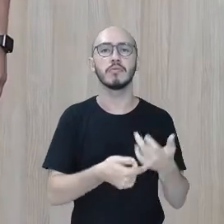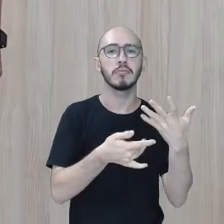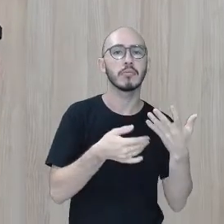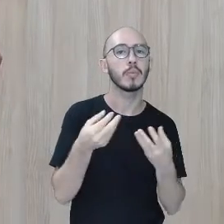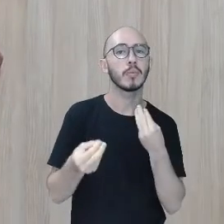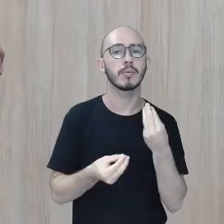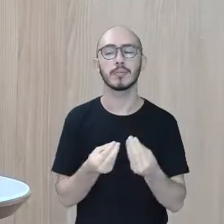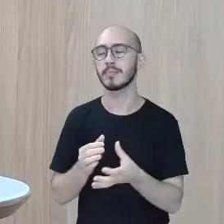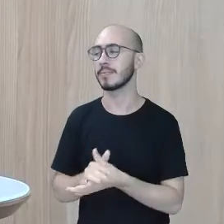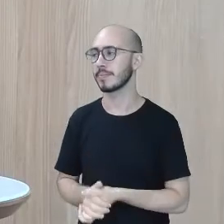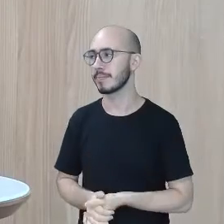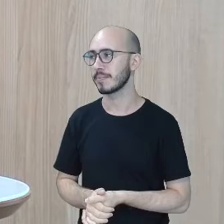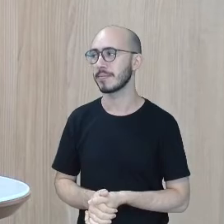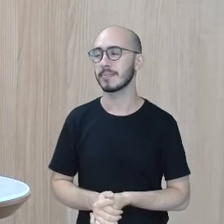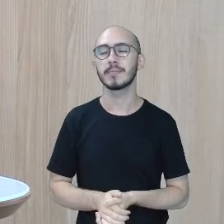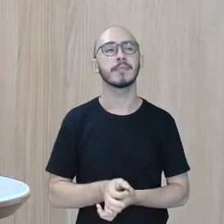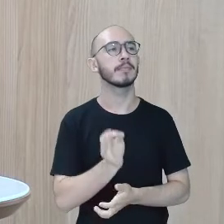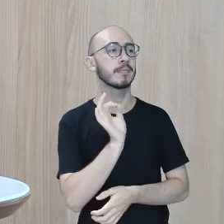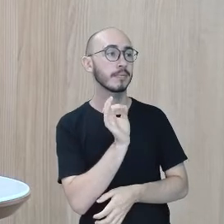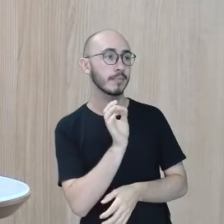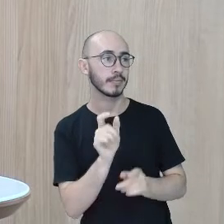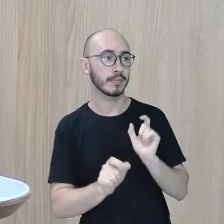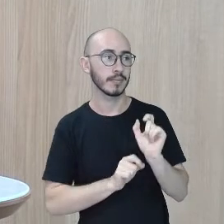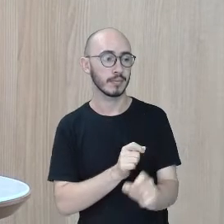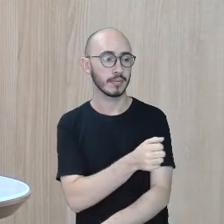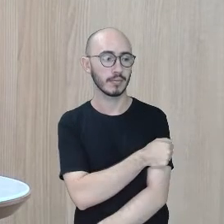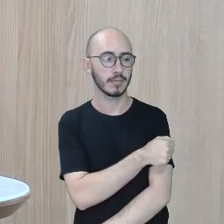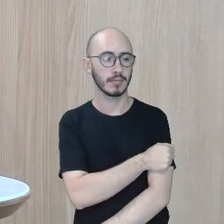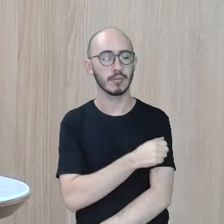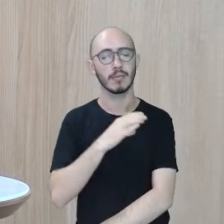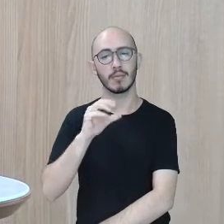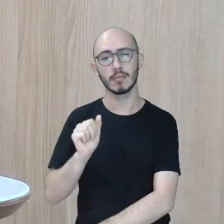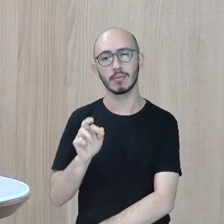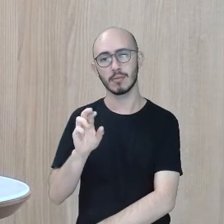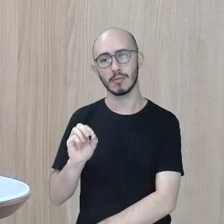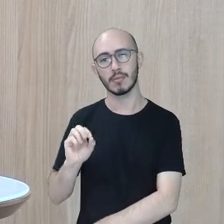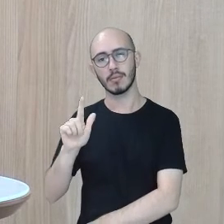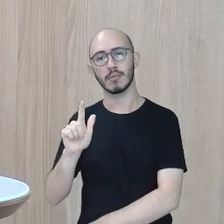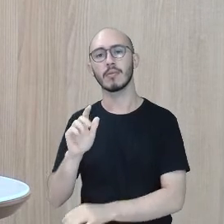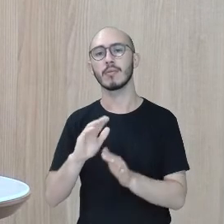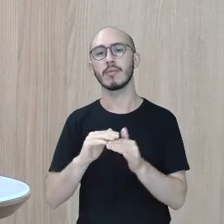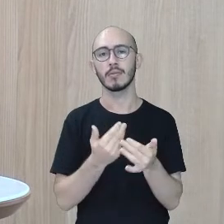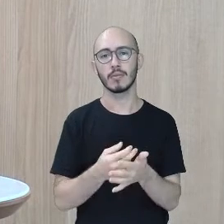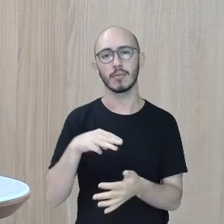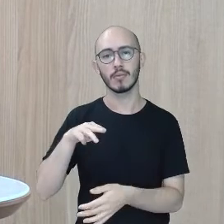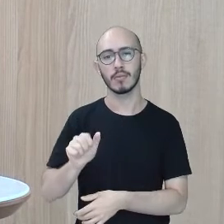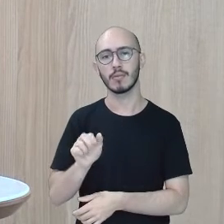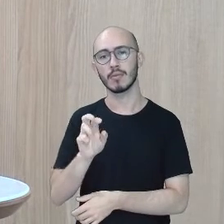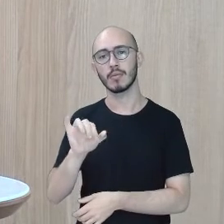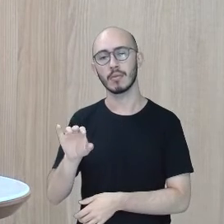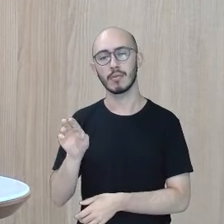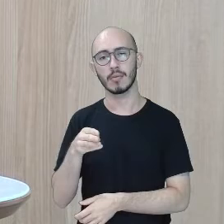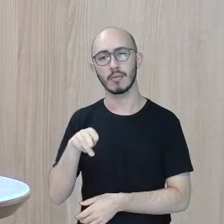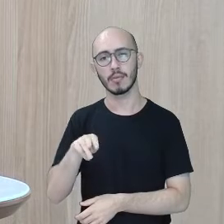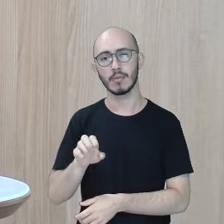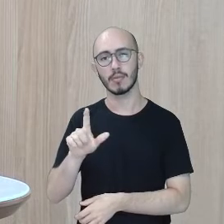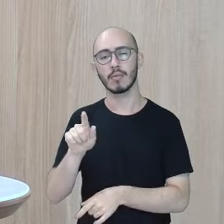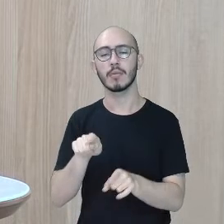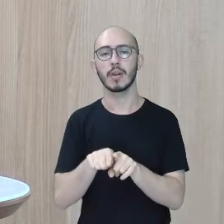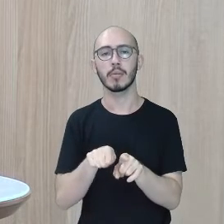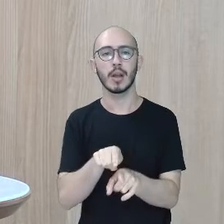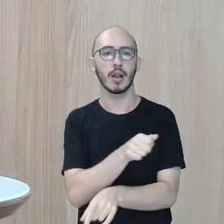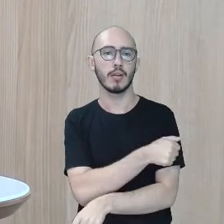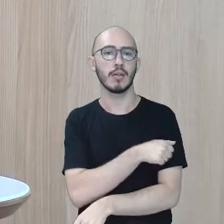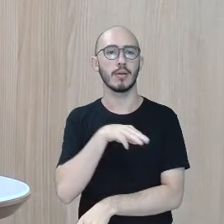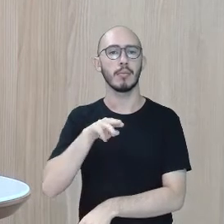coisa. Pedro, ó, a Carol entrou da Escola Mário Melo, disse que, e a Maria